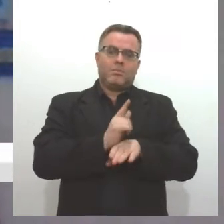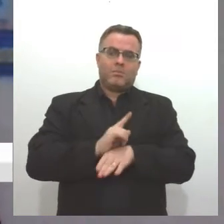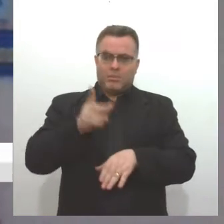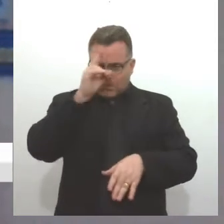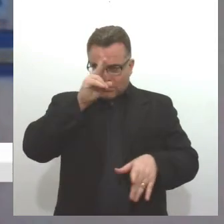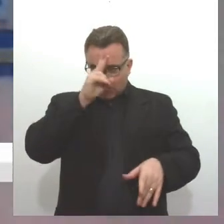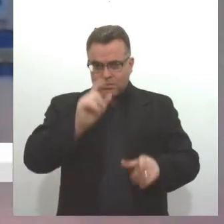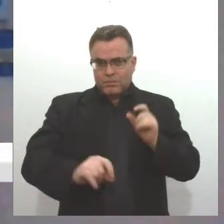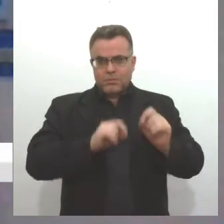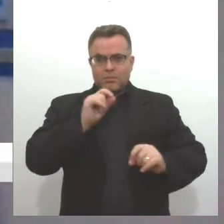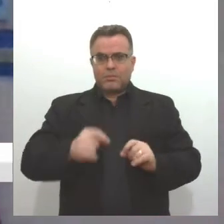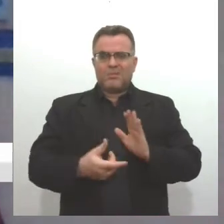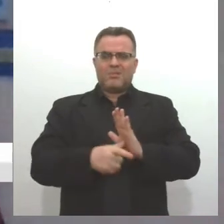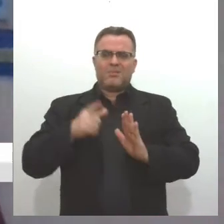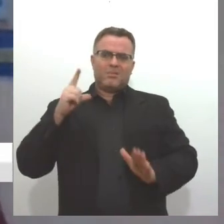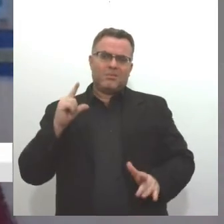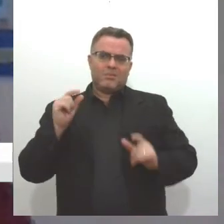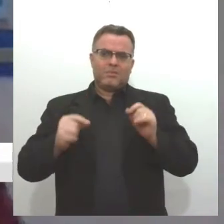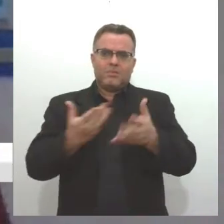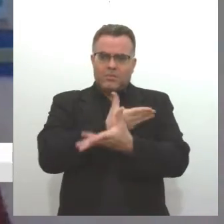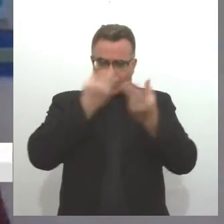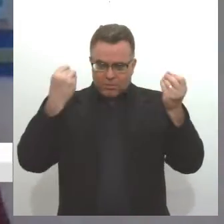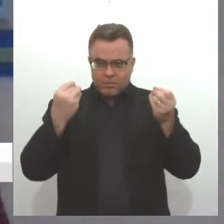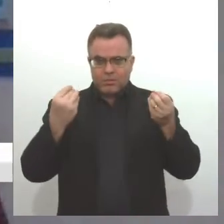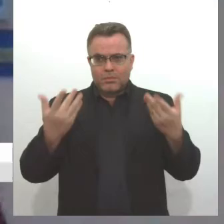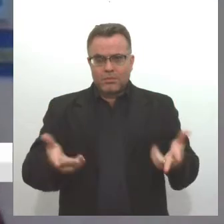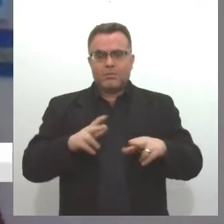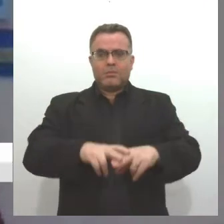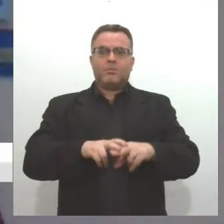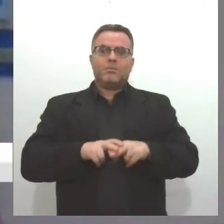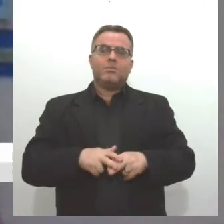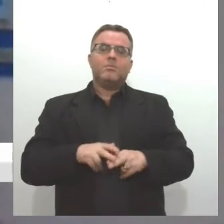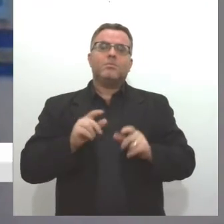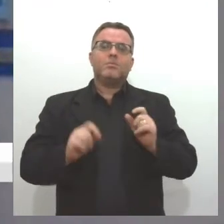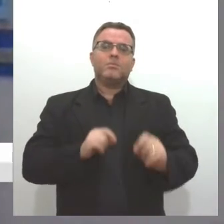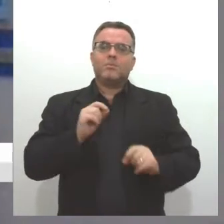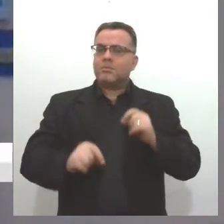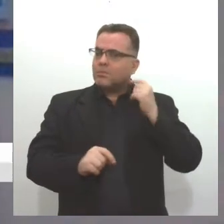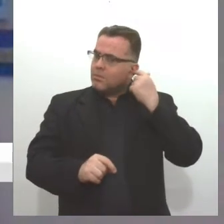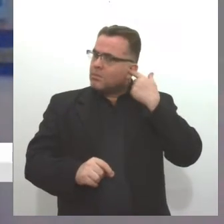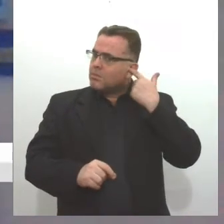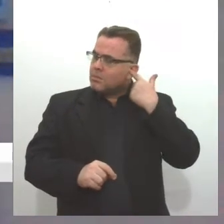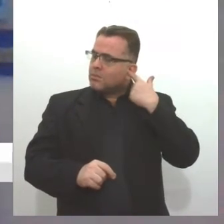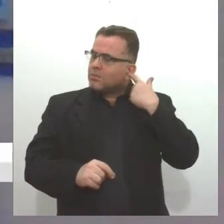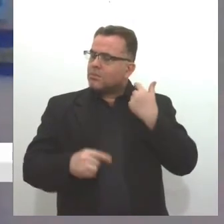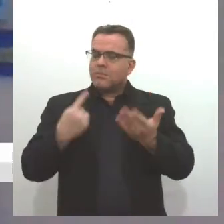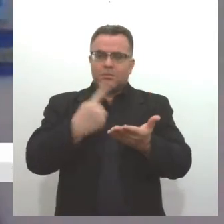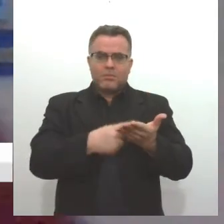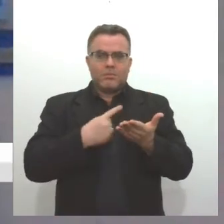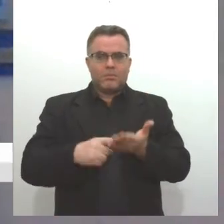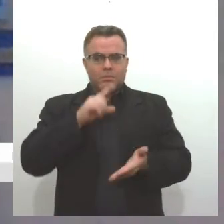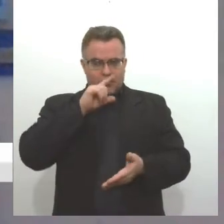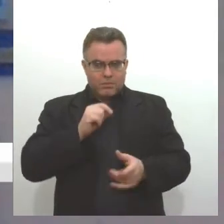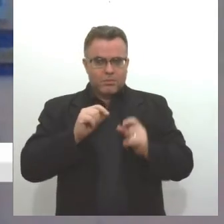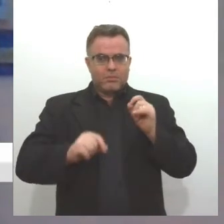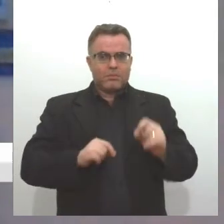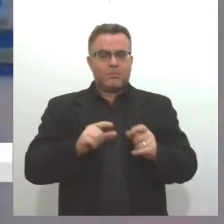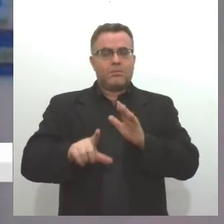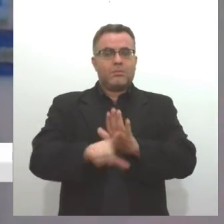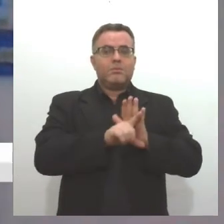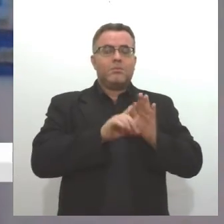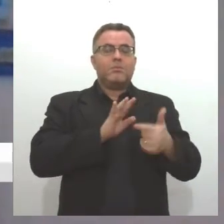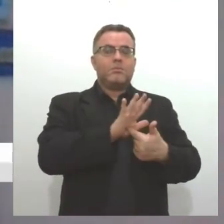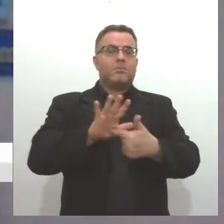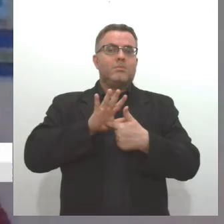na época eleitoral, que pouco esquece, e tanto esquece depois de efetivar e não fazer Aracaju ser, em leis no município